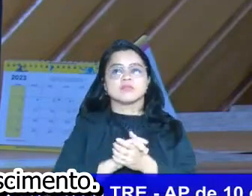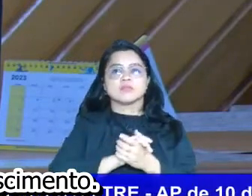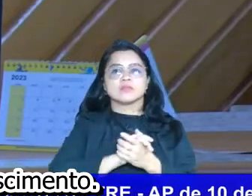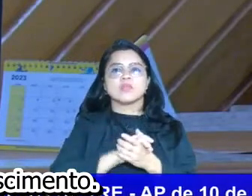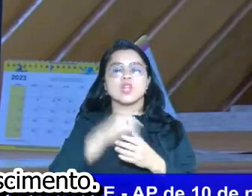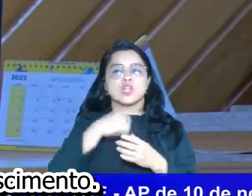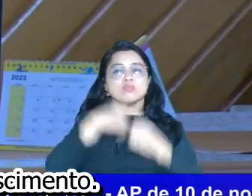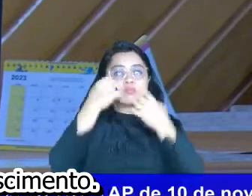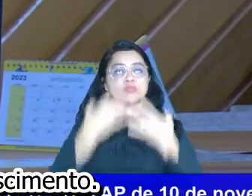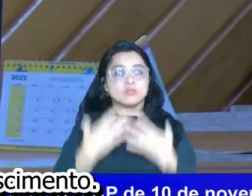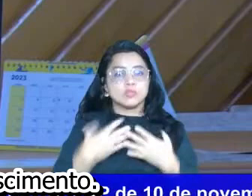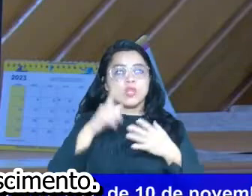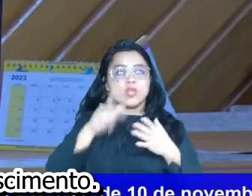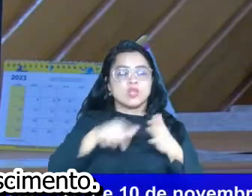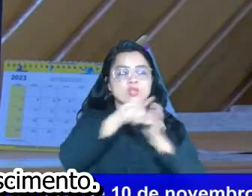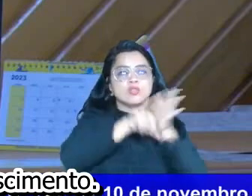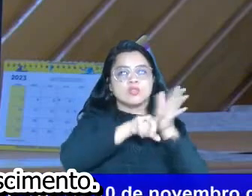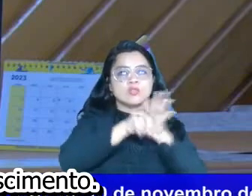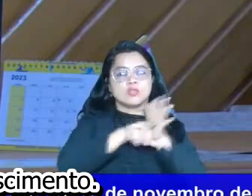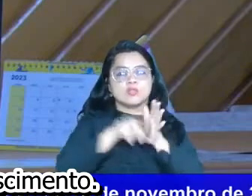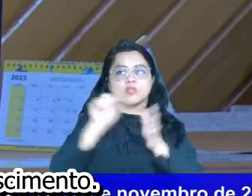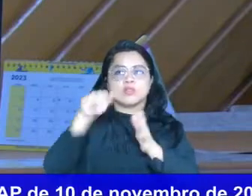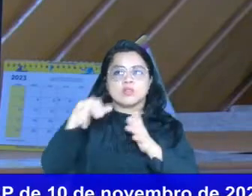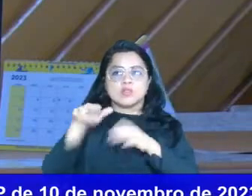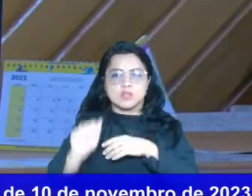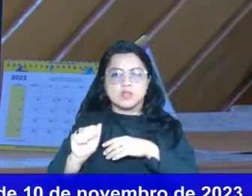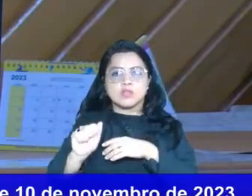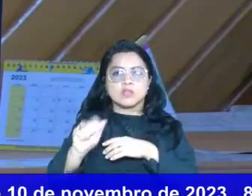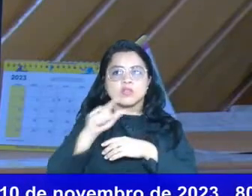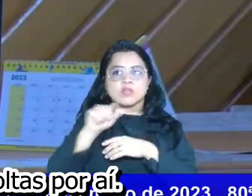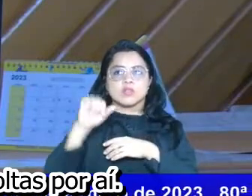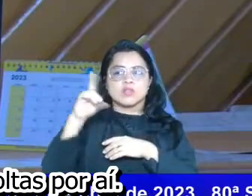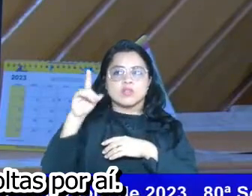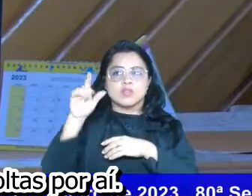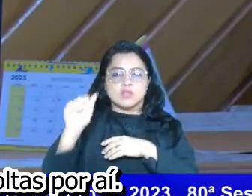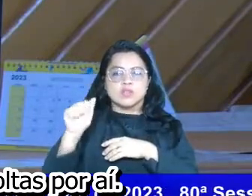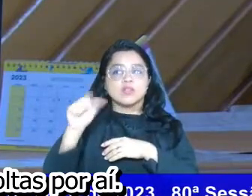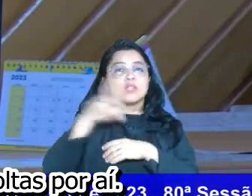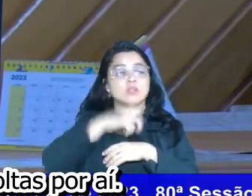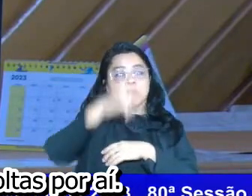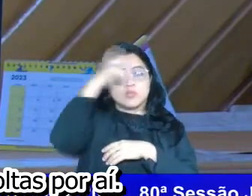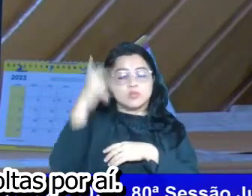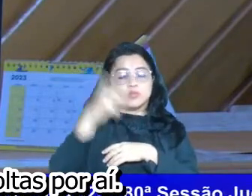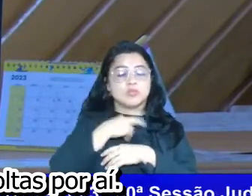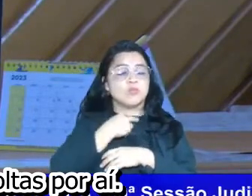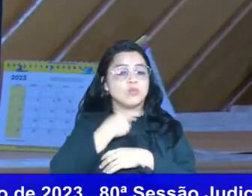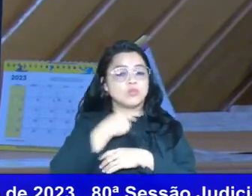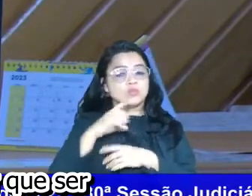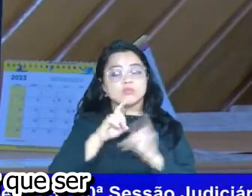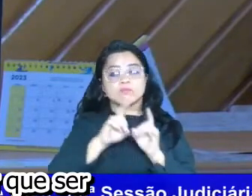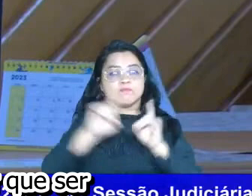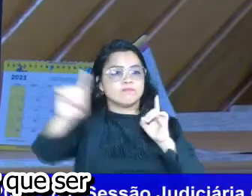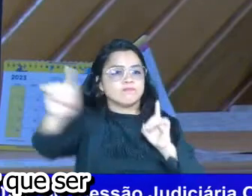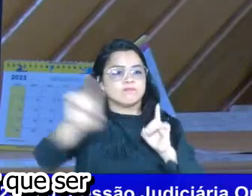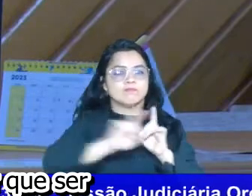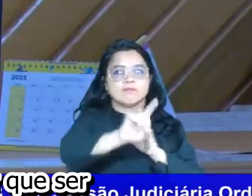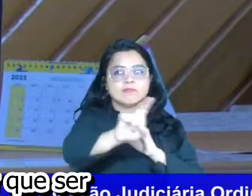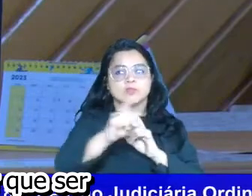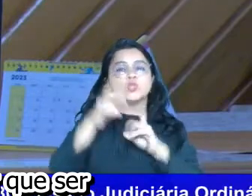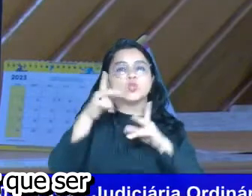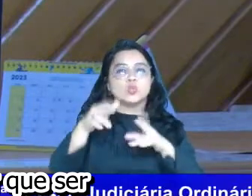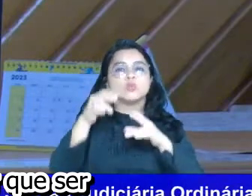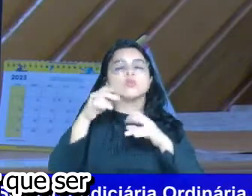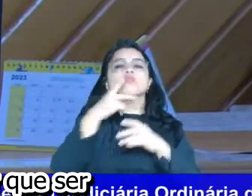que foi investigada a Ana Zilda Nascimento. Tem certas pessoas que a gente não pode deixar soltas por aí. E como eu falei com a mamãe